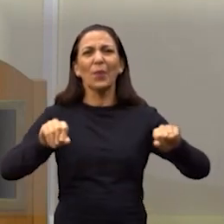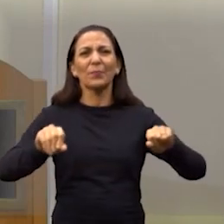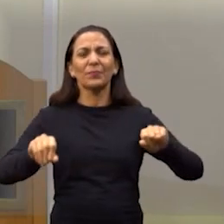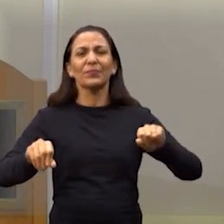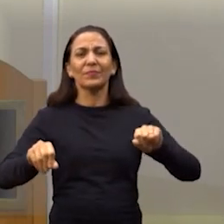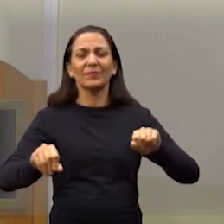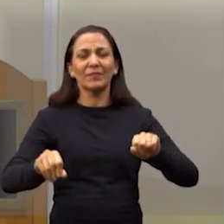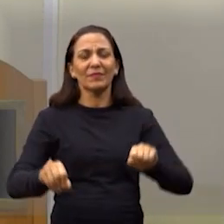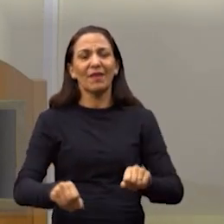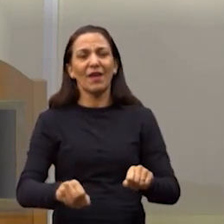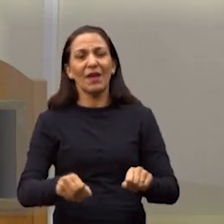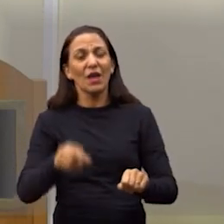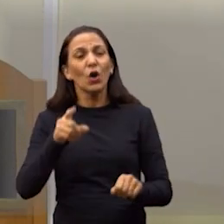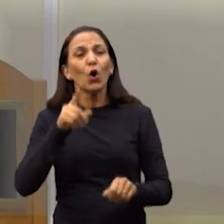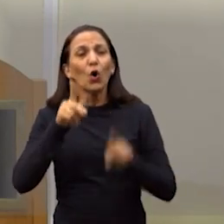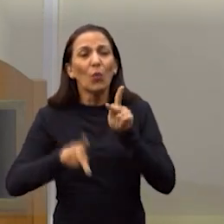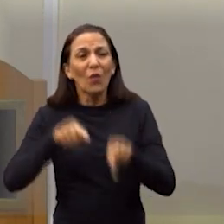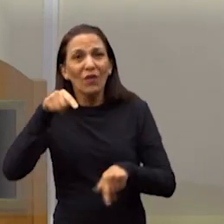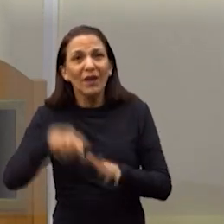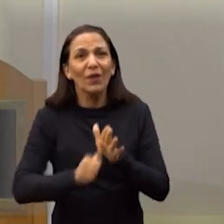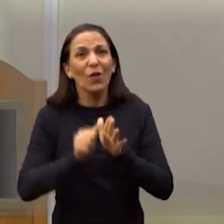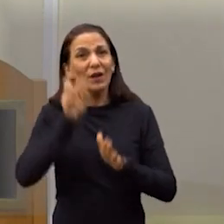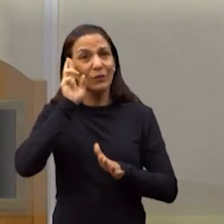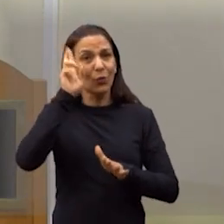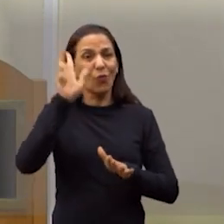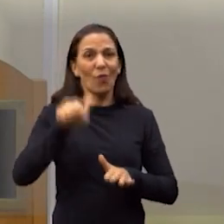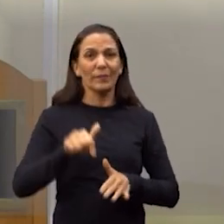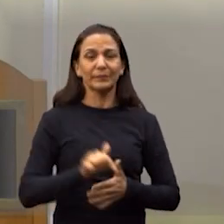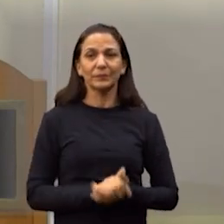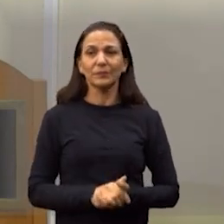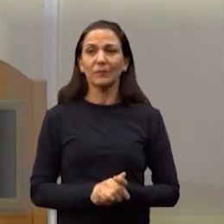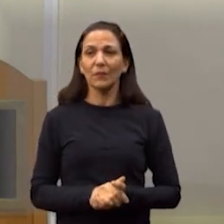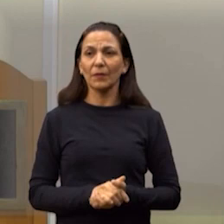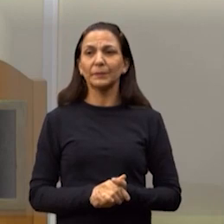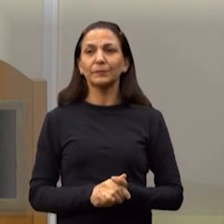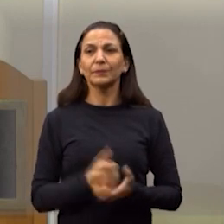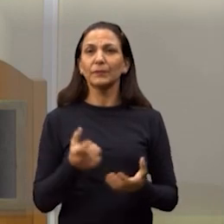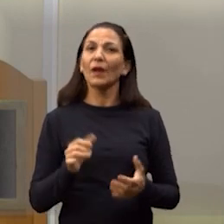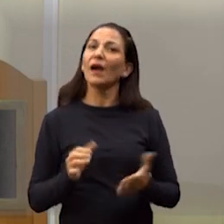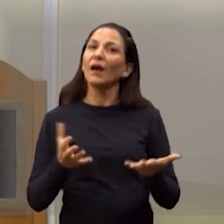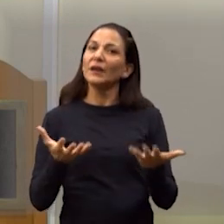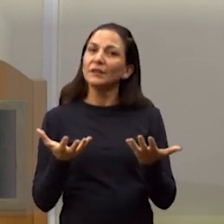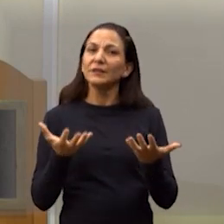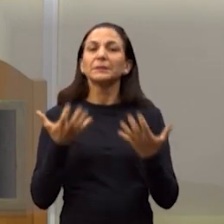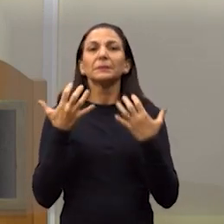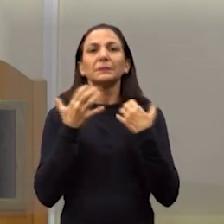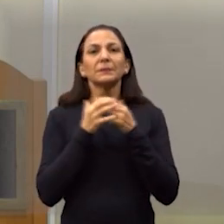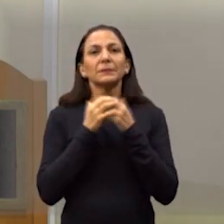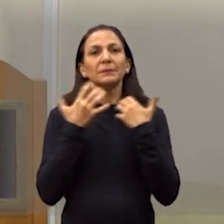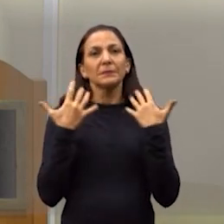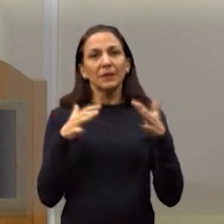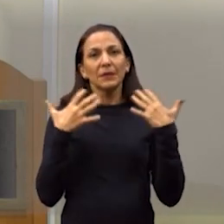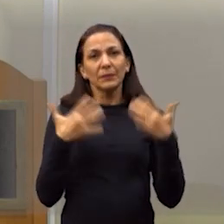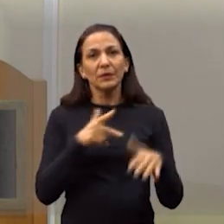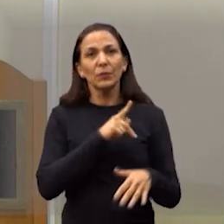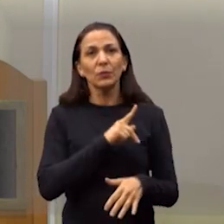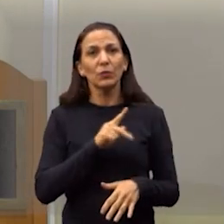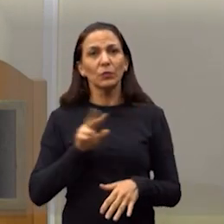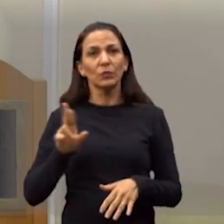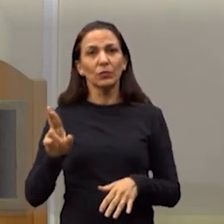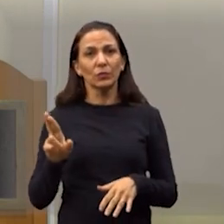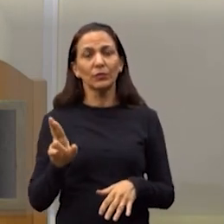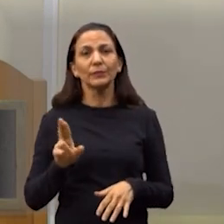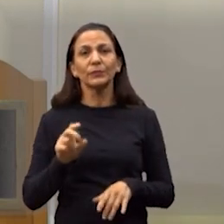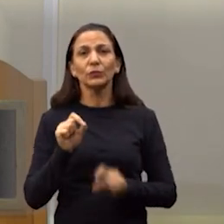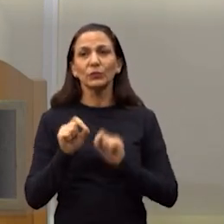do nosso povo gostaria de aproveitar a oportunidade para parabenizar o Dr Erivelto de Almeida Digno promotor público de